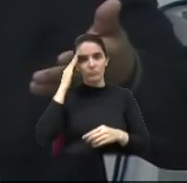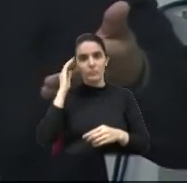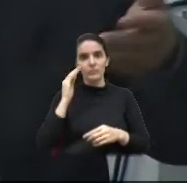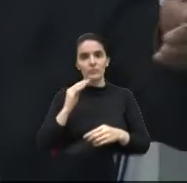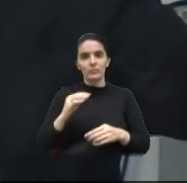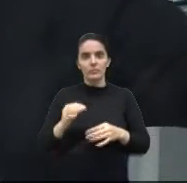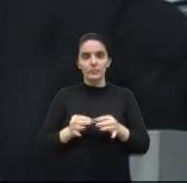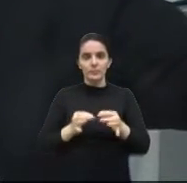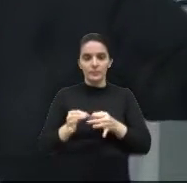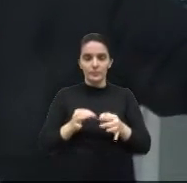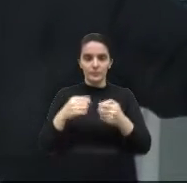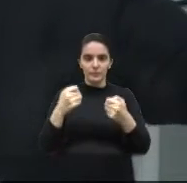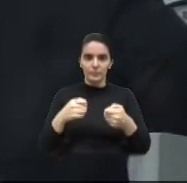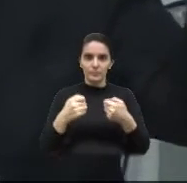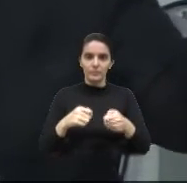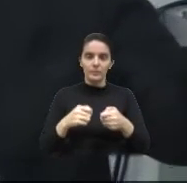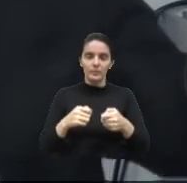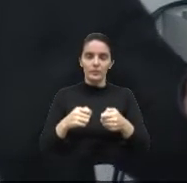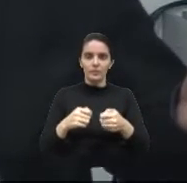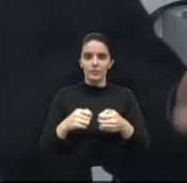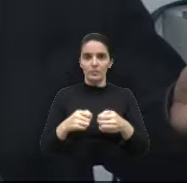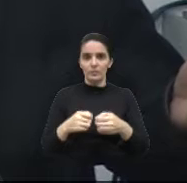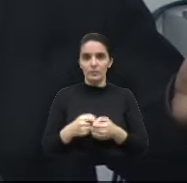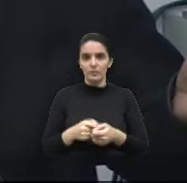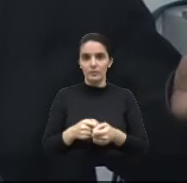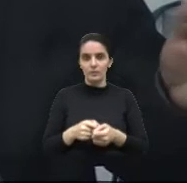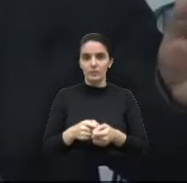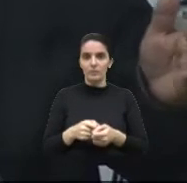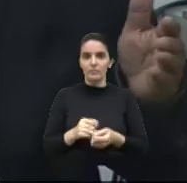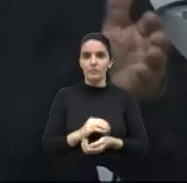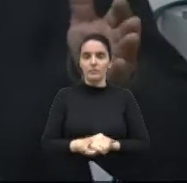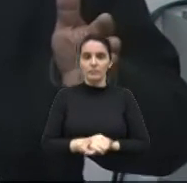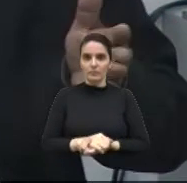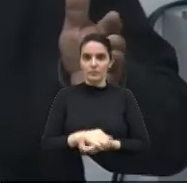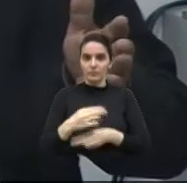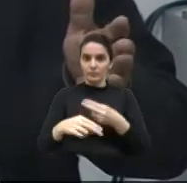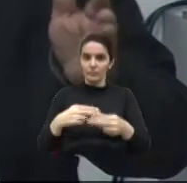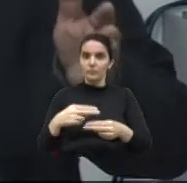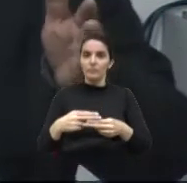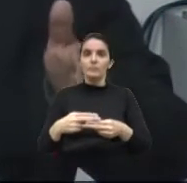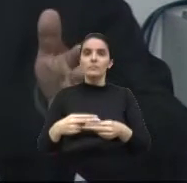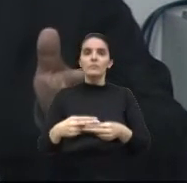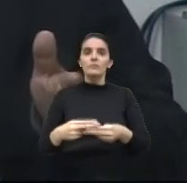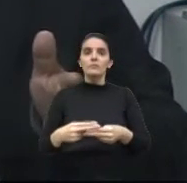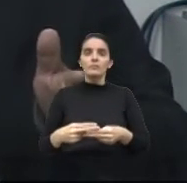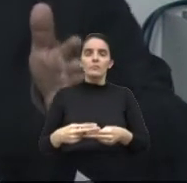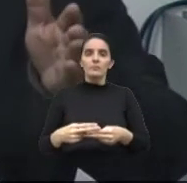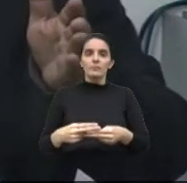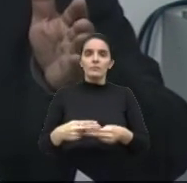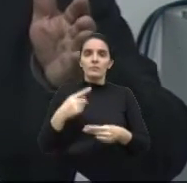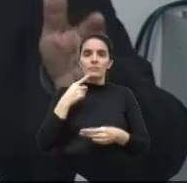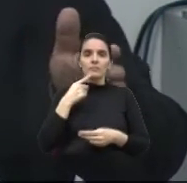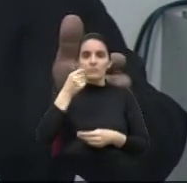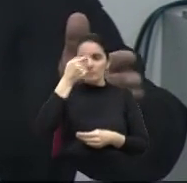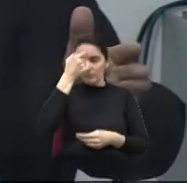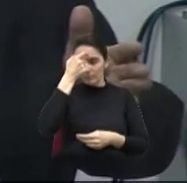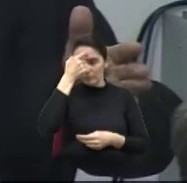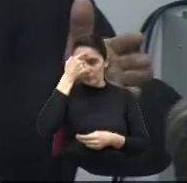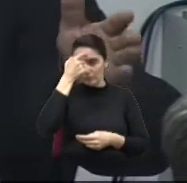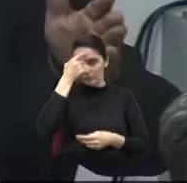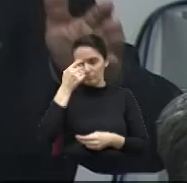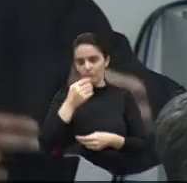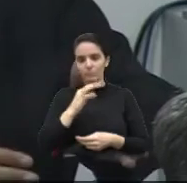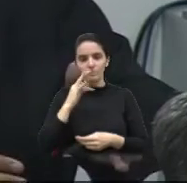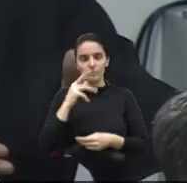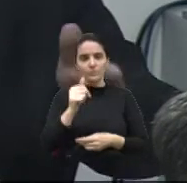ter feito a reformulação na parte dos efetivos. Então, eu vou, com a minha consciência, o que é favorável à